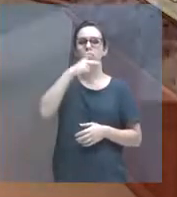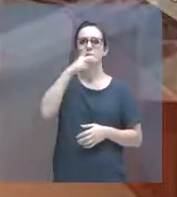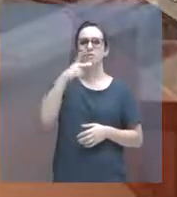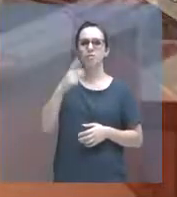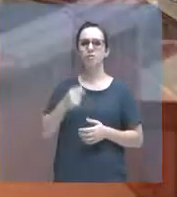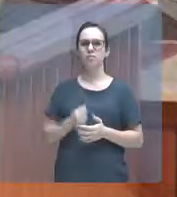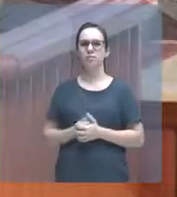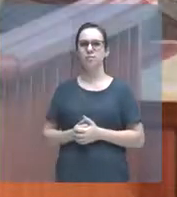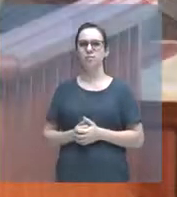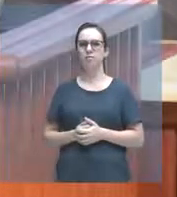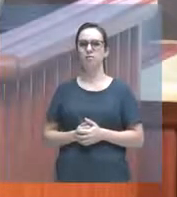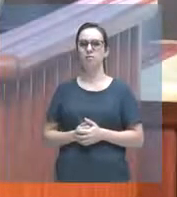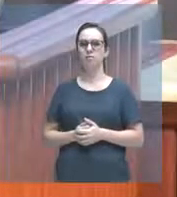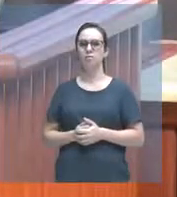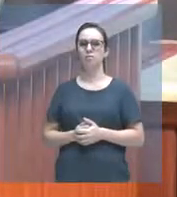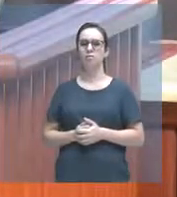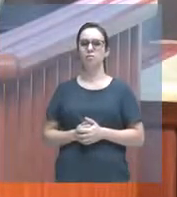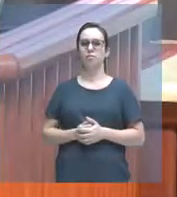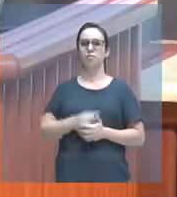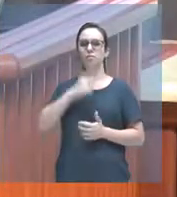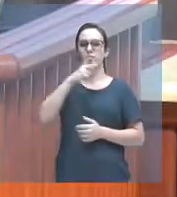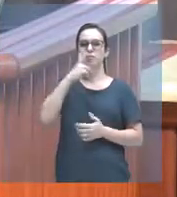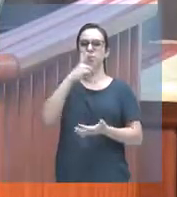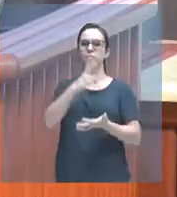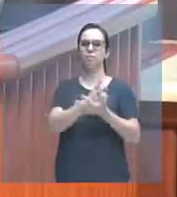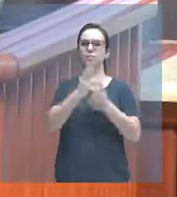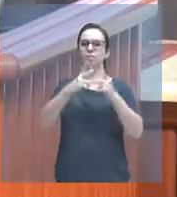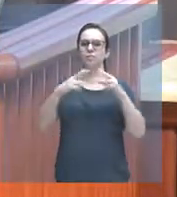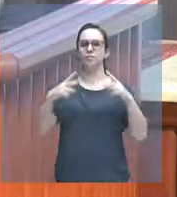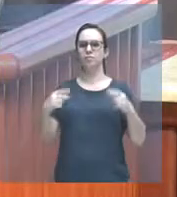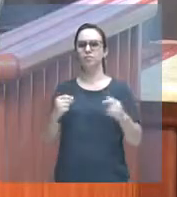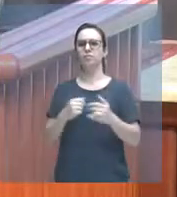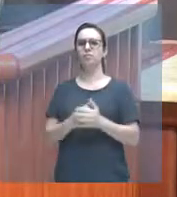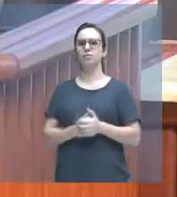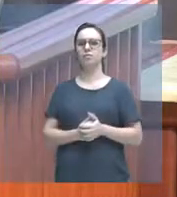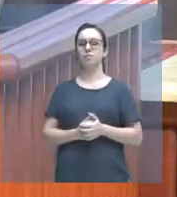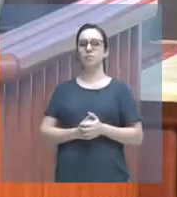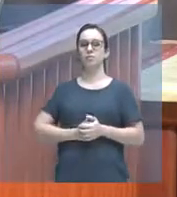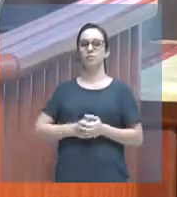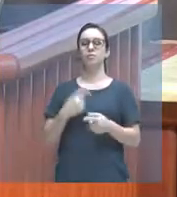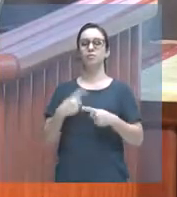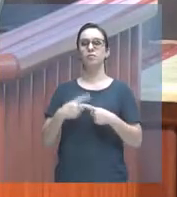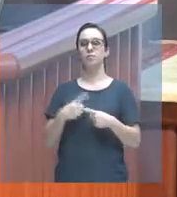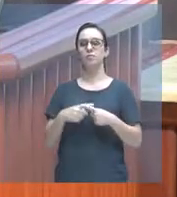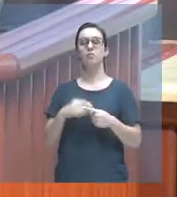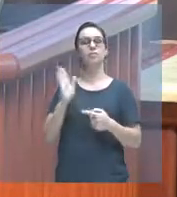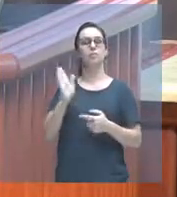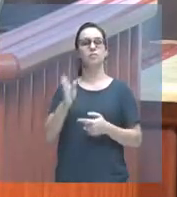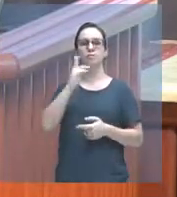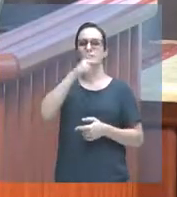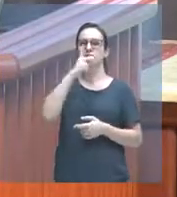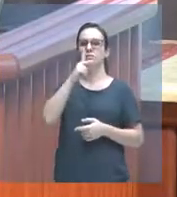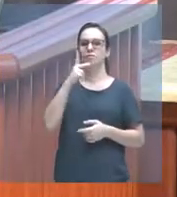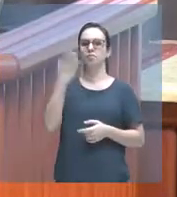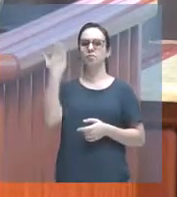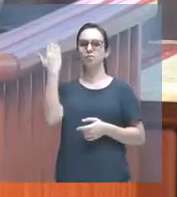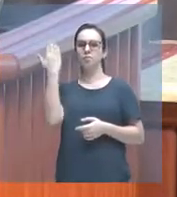em ferro frio, que a gente fala, né, porque o Serginho falou, o Dedé falou, mas eu,